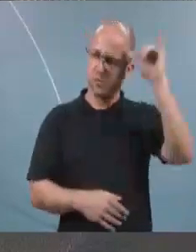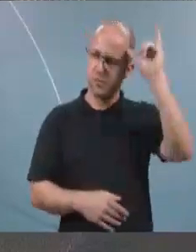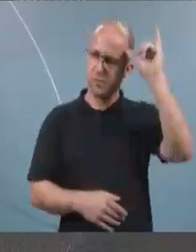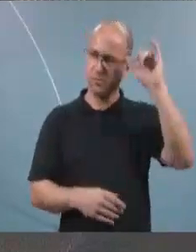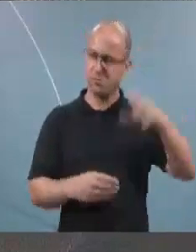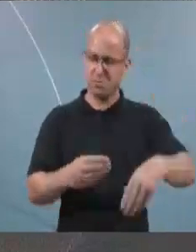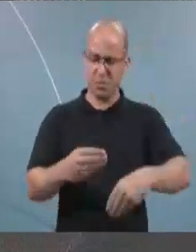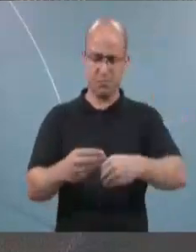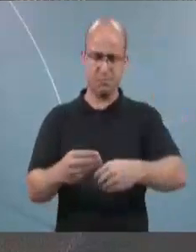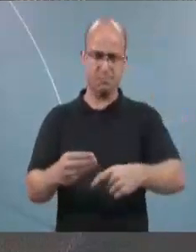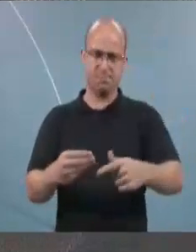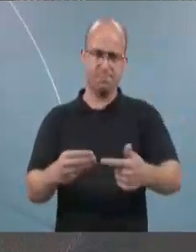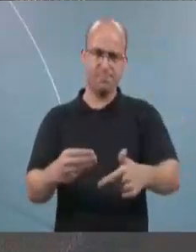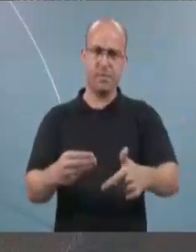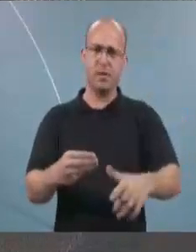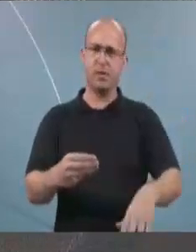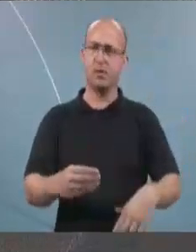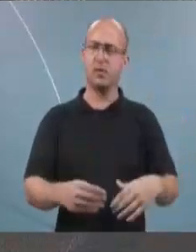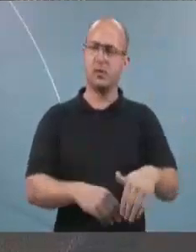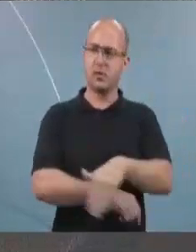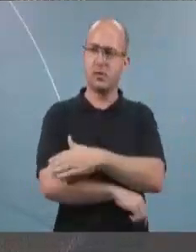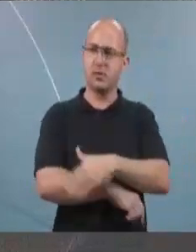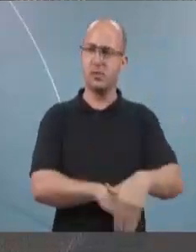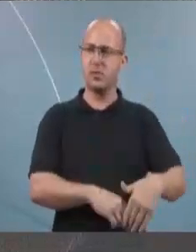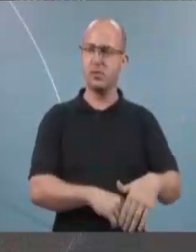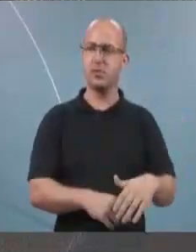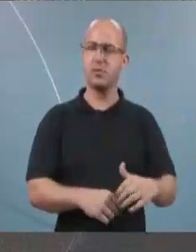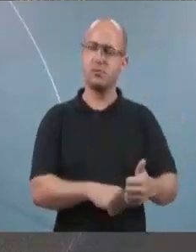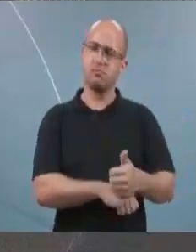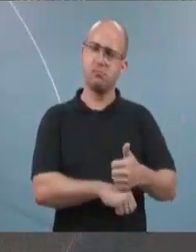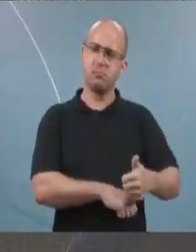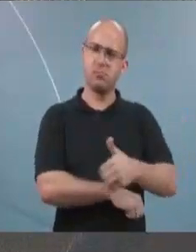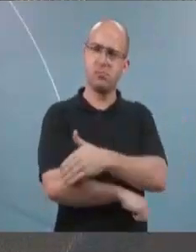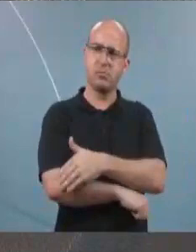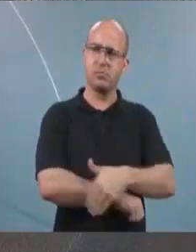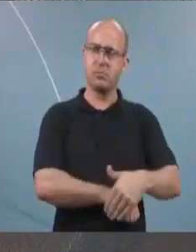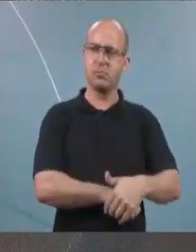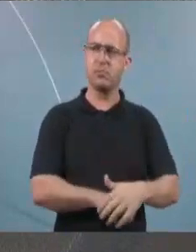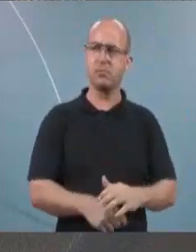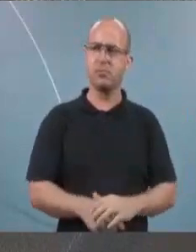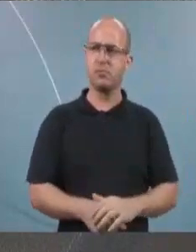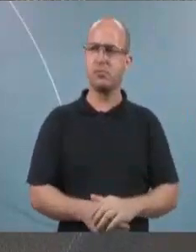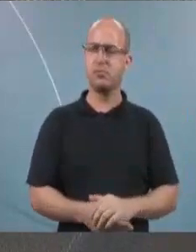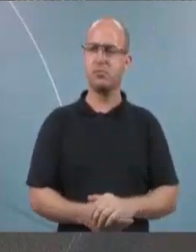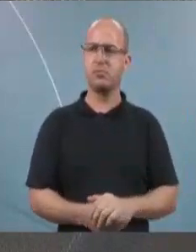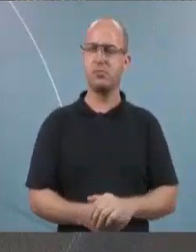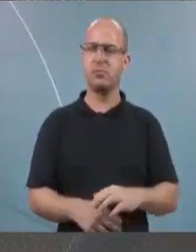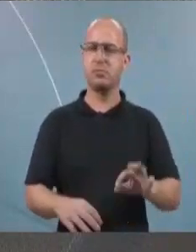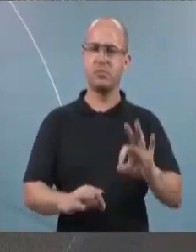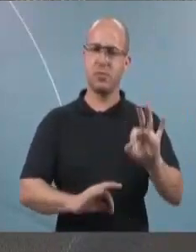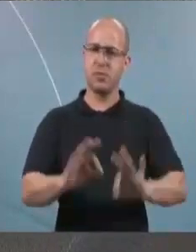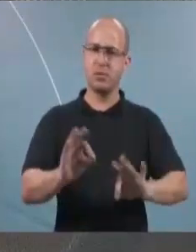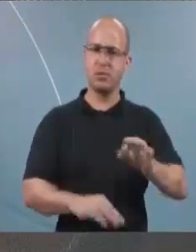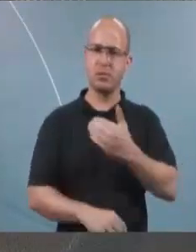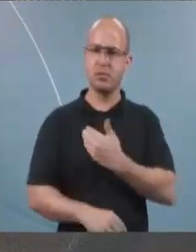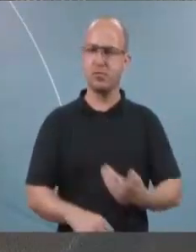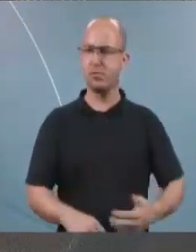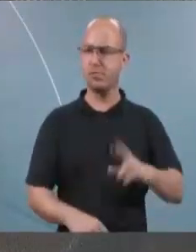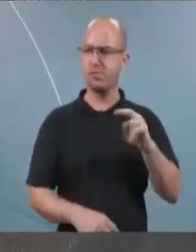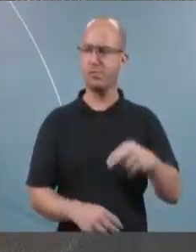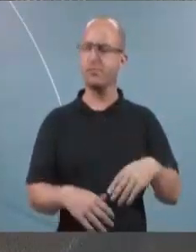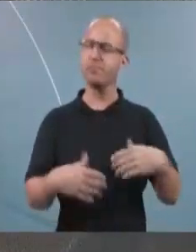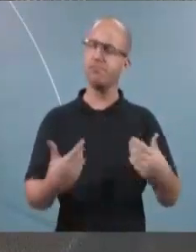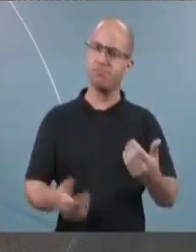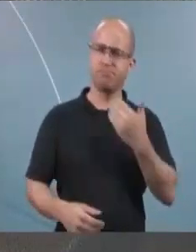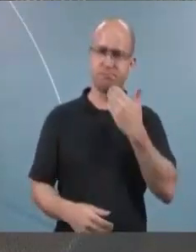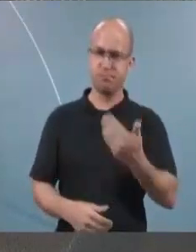foram incluída essas essas estradas na recuperação de estrada do planejamento do Governo do Estado e do Dr